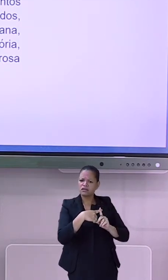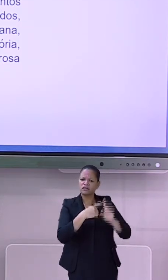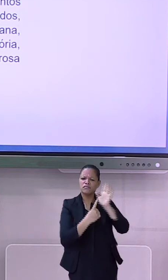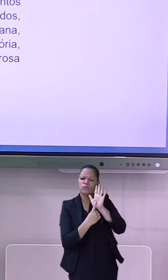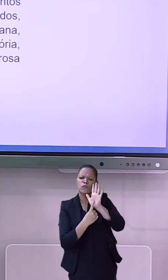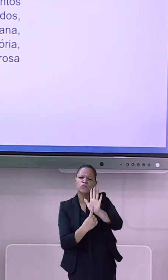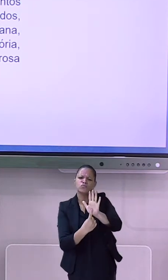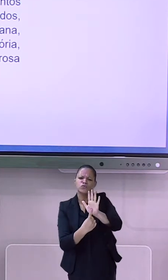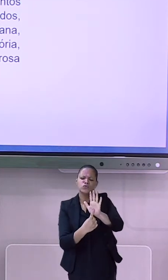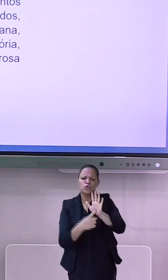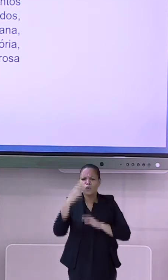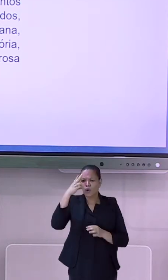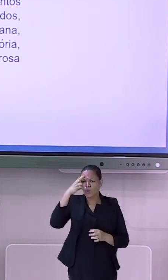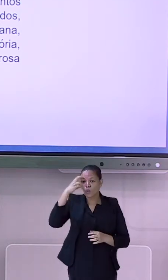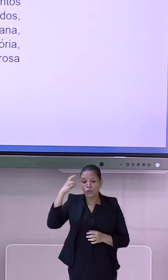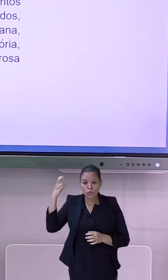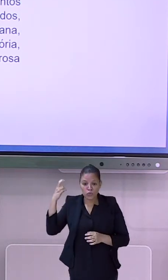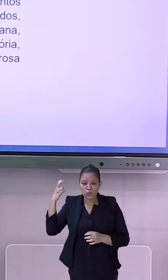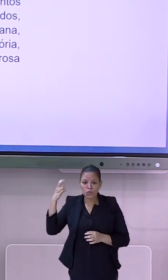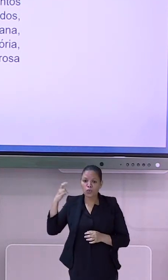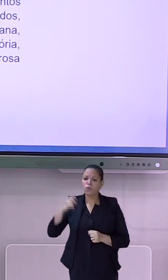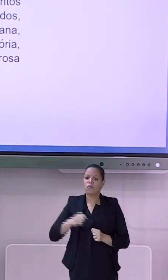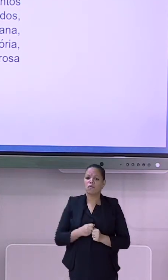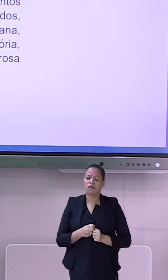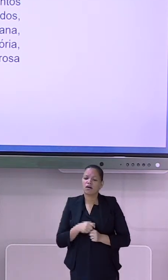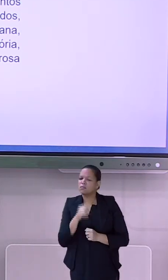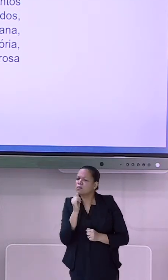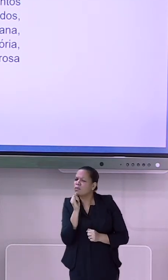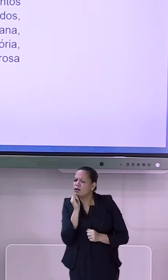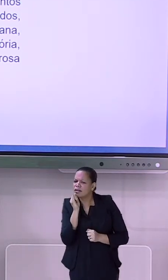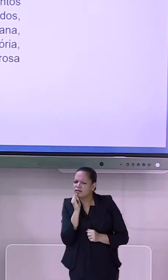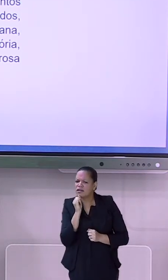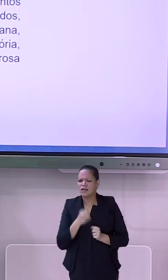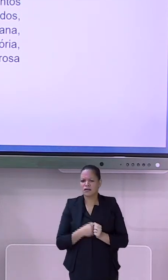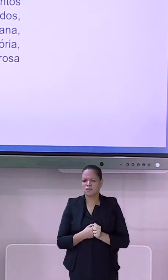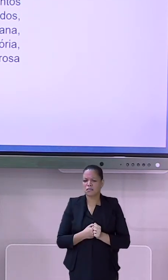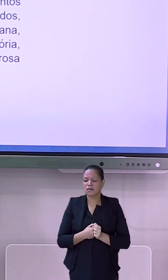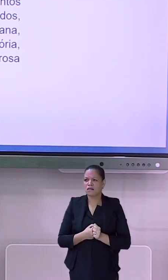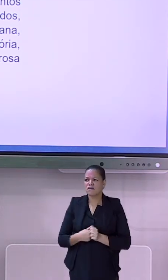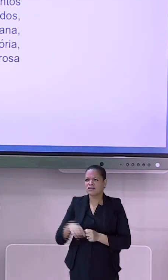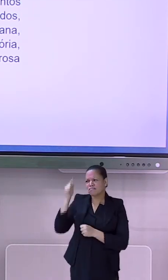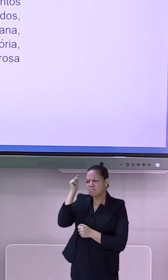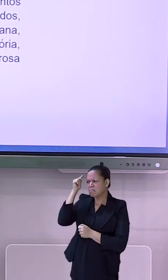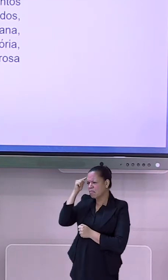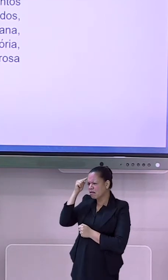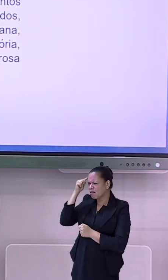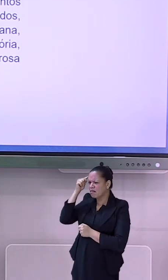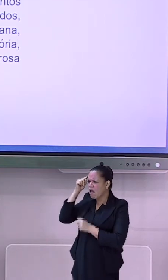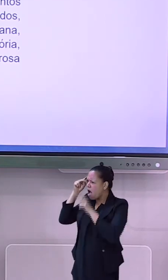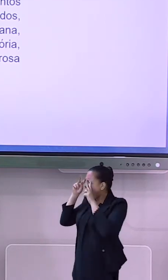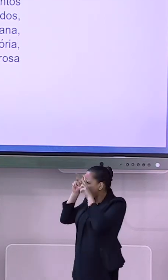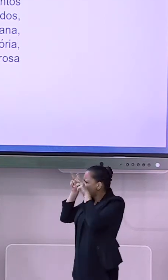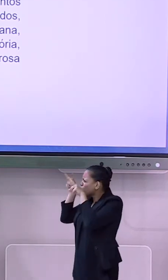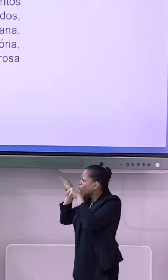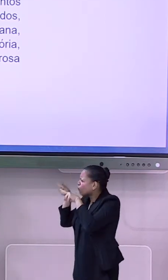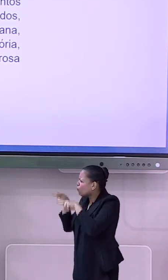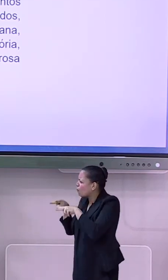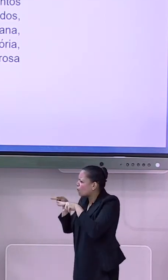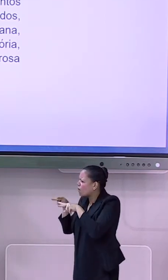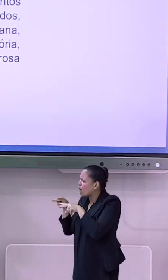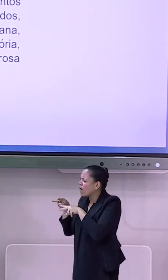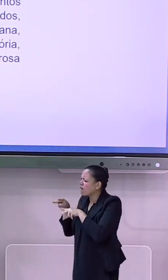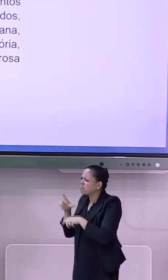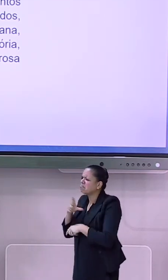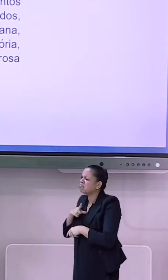assim? Olha, se você olhar aquela imagem e refletir sobre ela, fazer uma reflexão assim, o que tem nessa